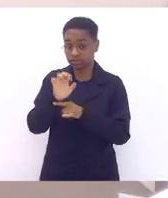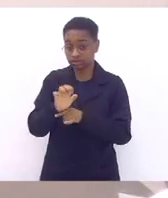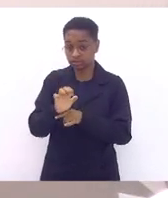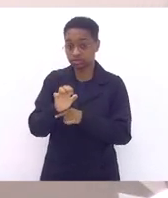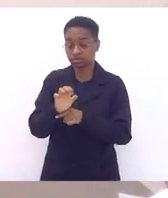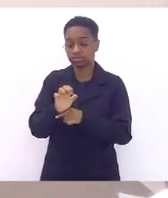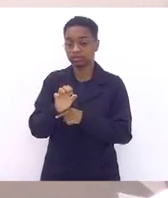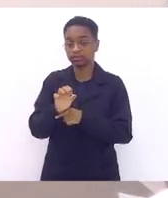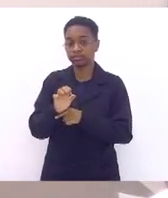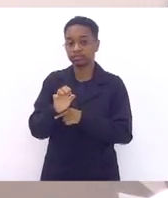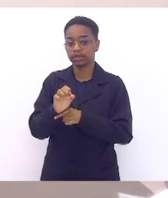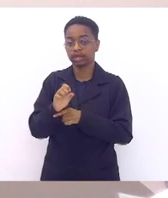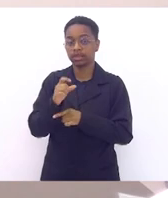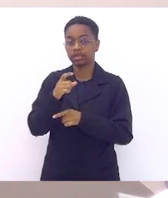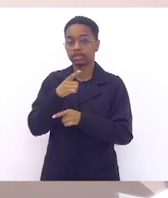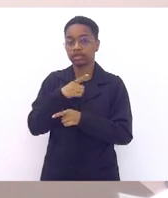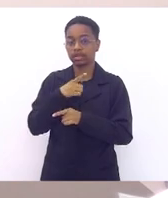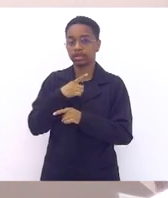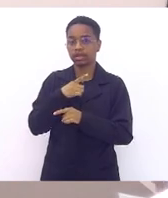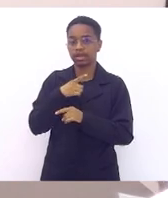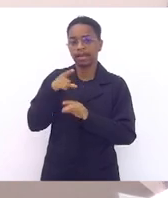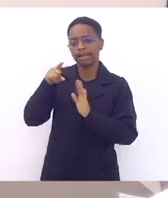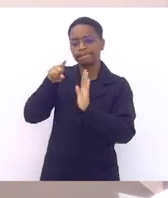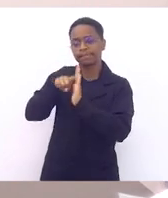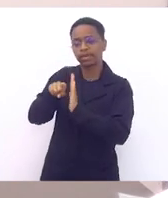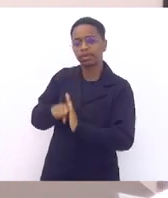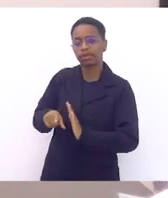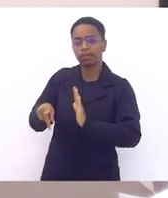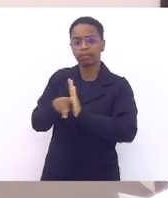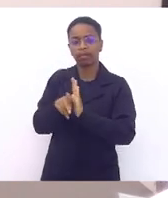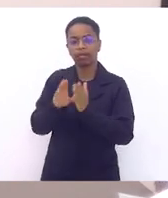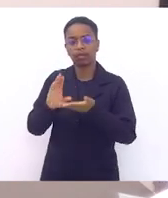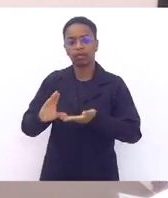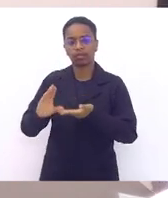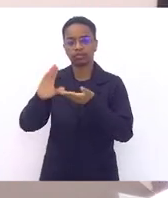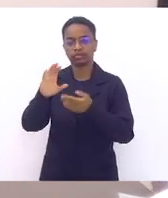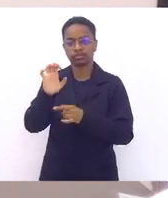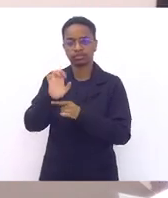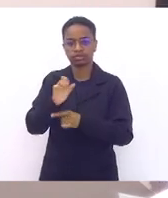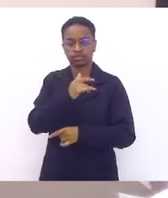Secretário, recebeu um questionamento do Conselho Estadual de Saúde